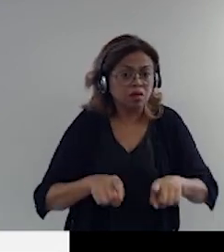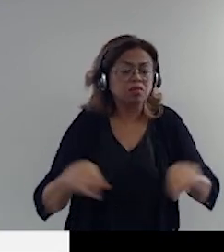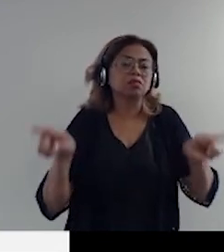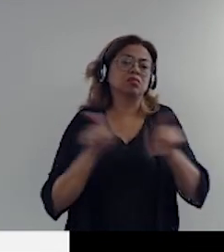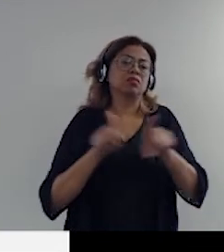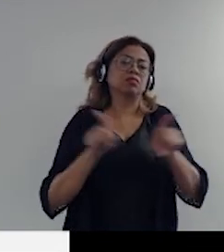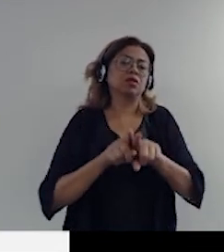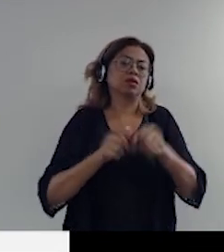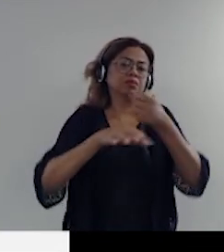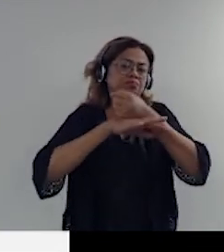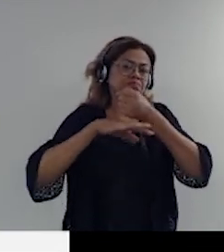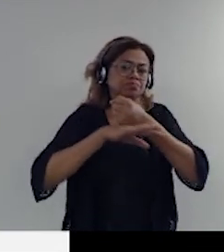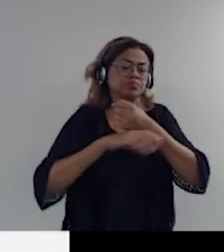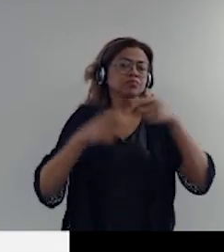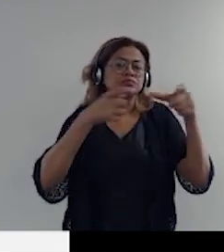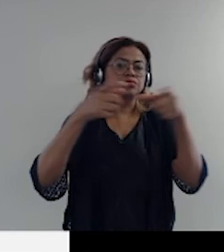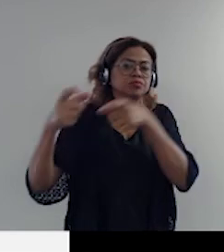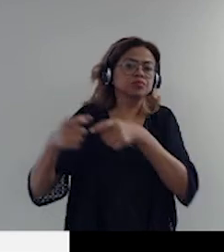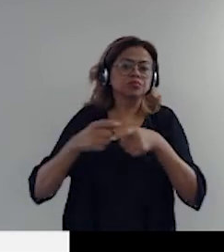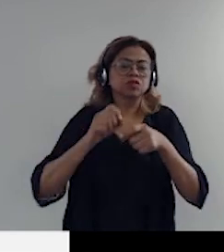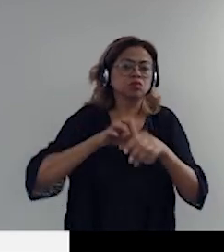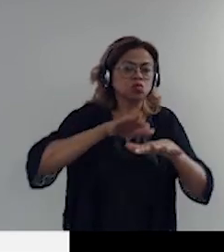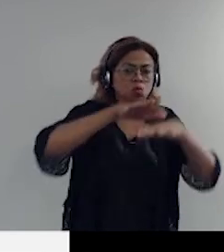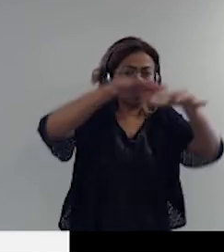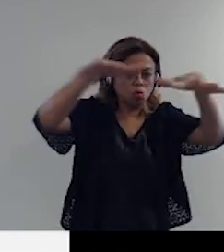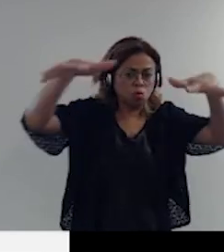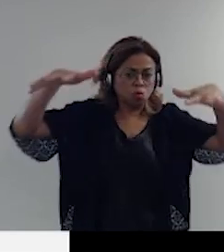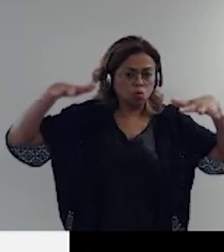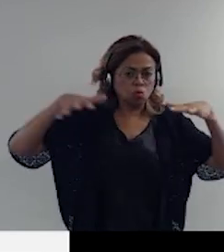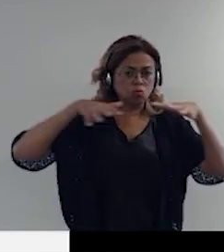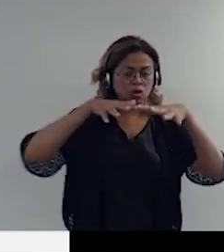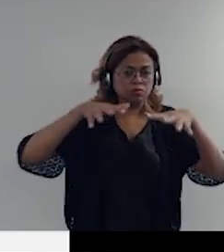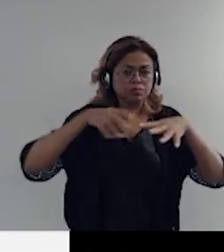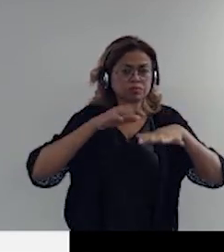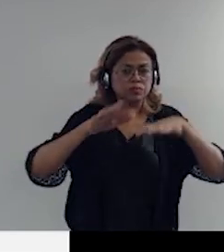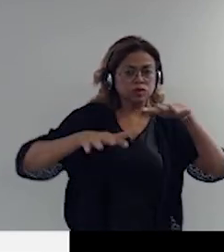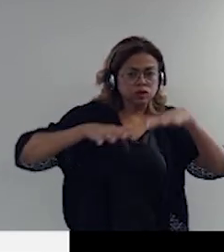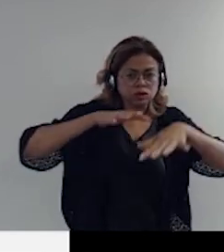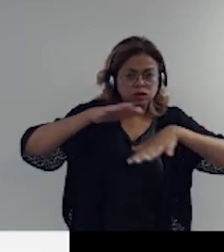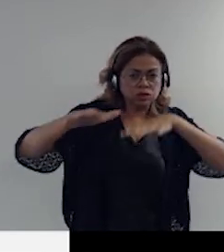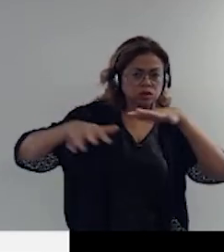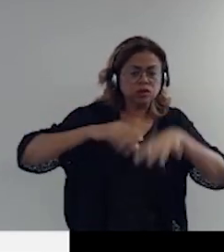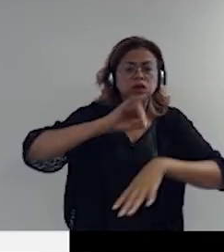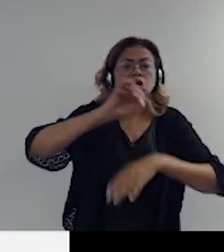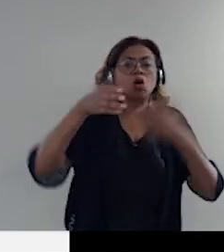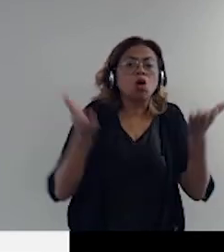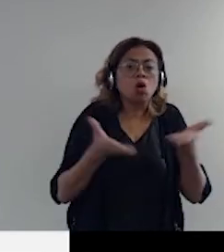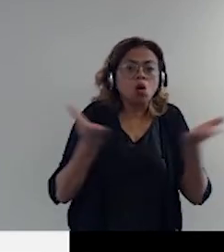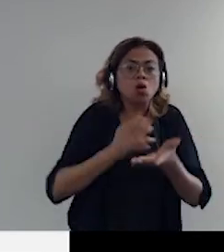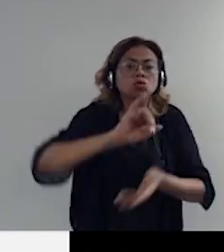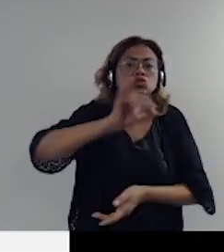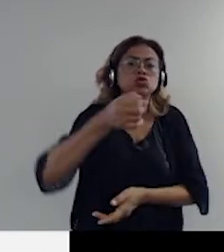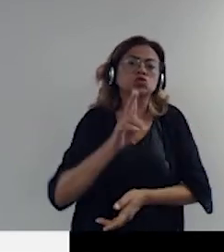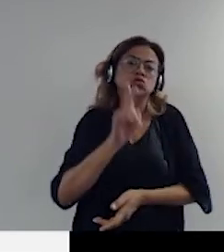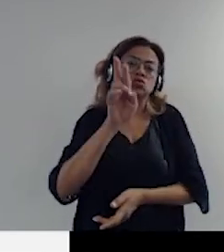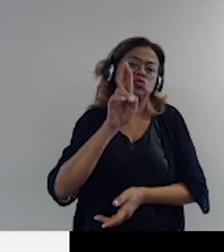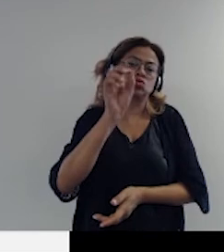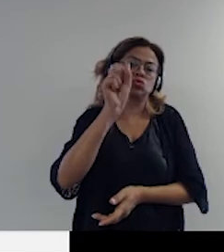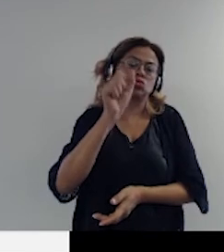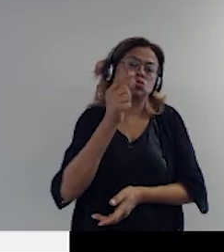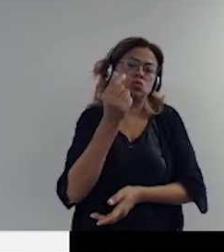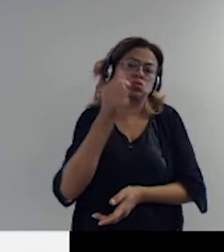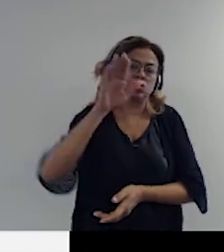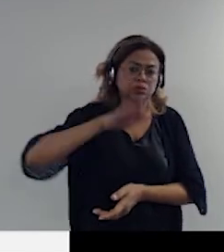baseada no cenário macro que tem taxas de juros muito baixas e fazem com que